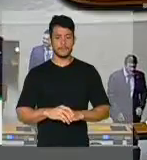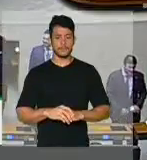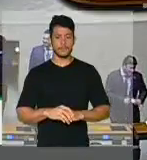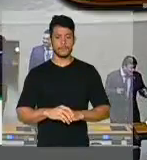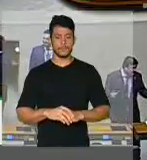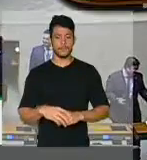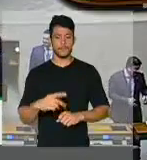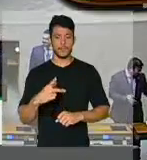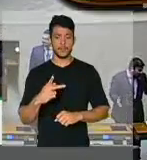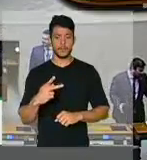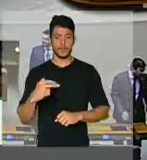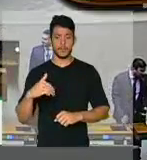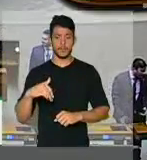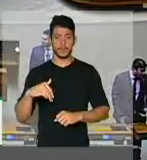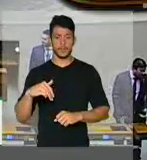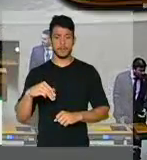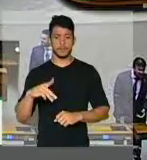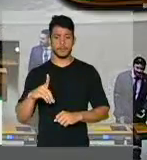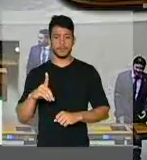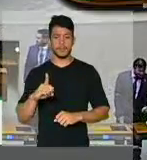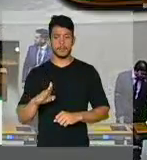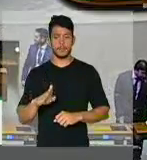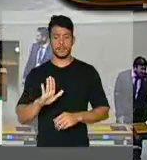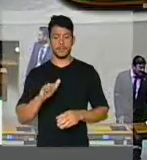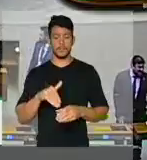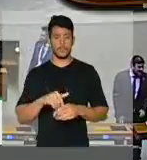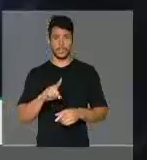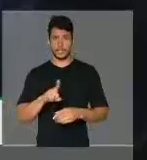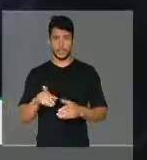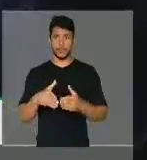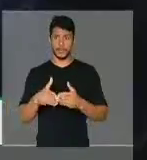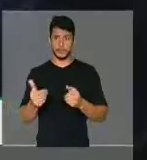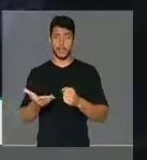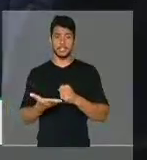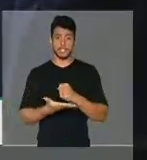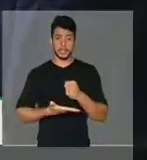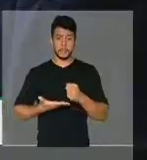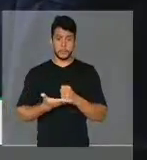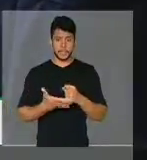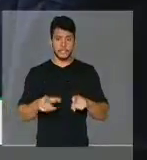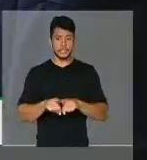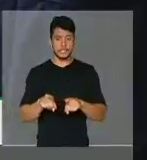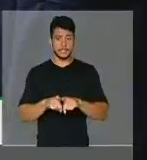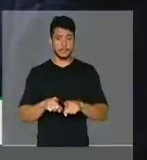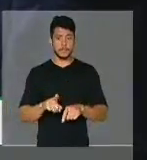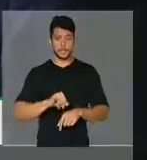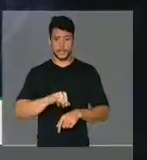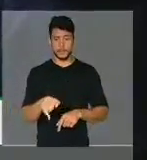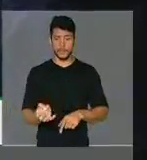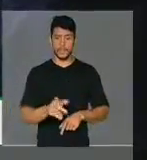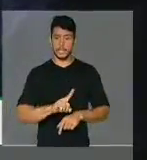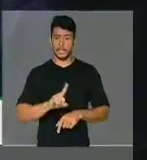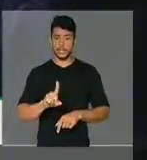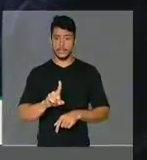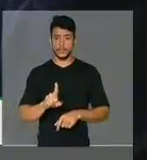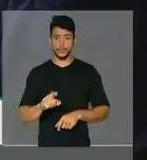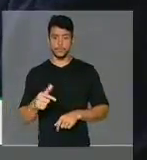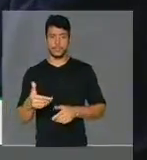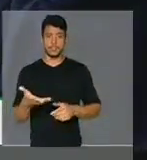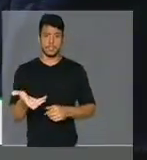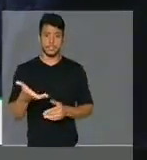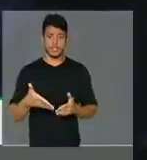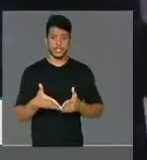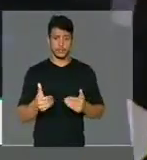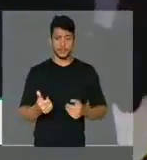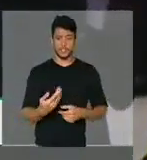O PMDB vota não e solicita para que a base coloque não, a base toda. Mas eu gostaria de aproveitar esses 40 segundos